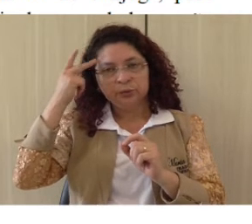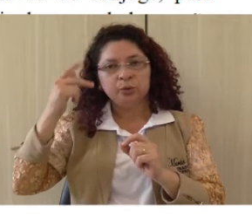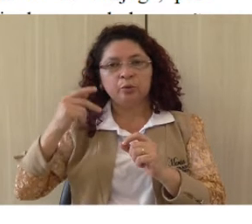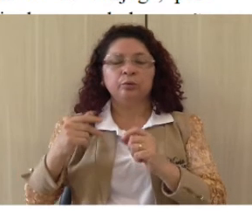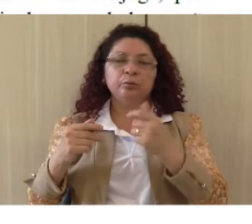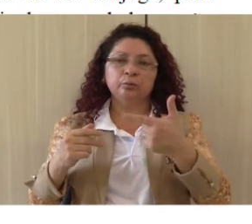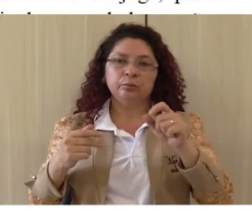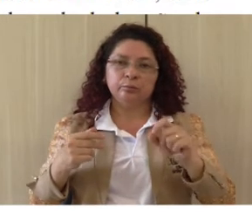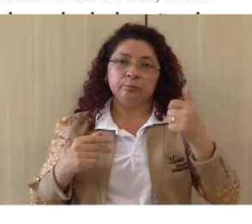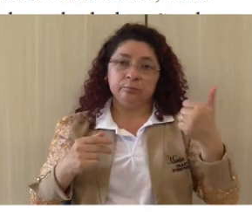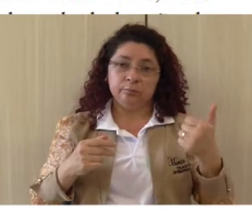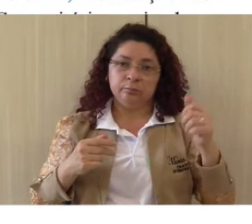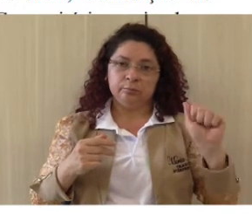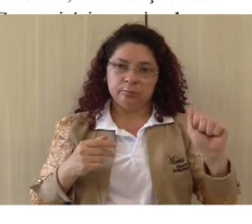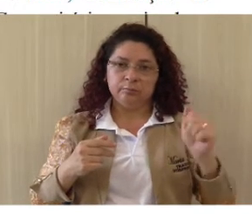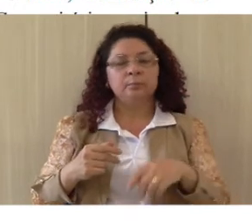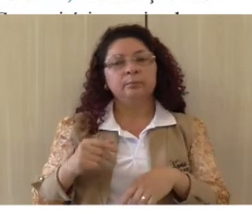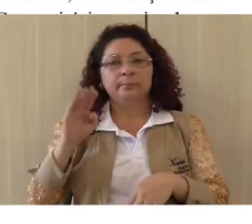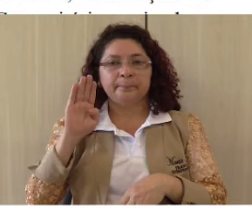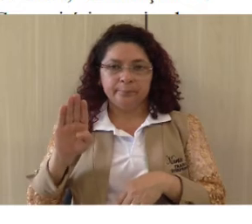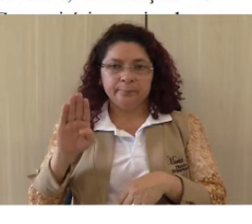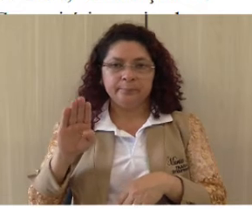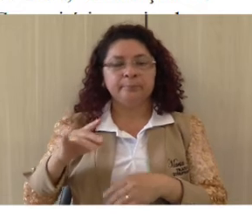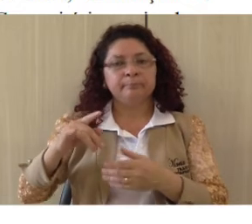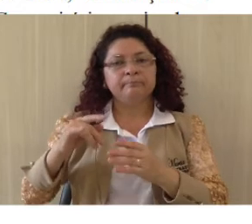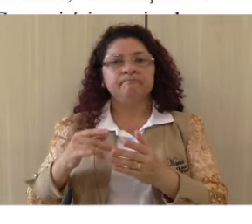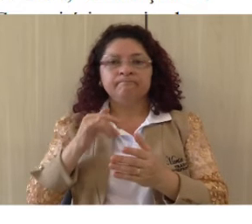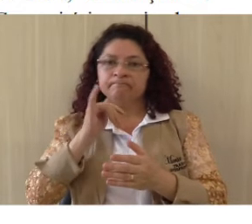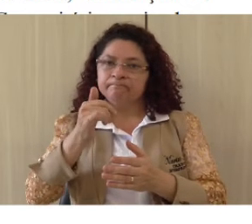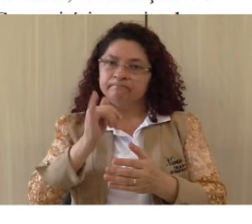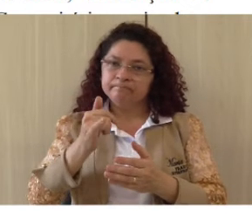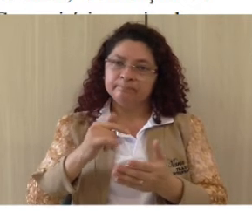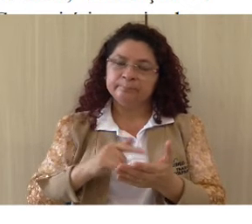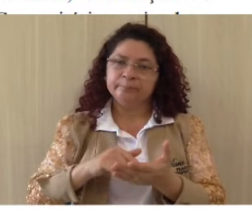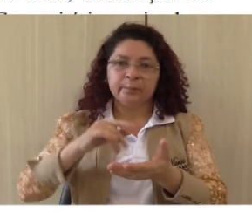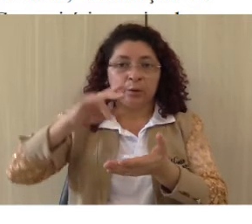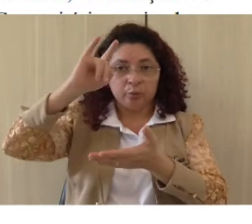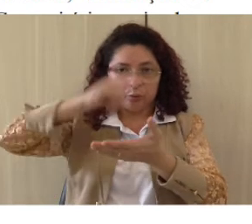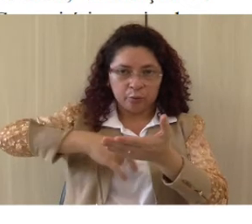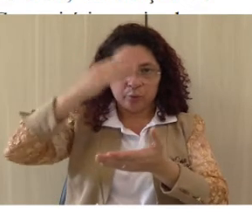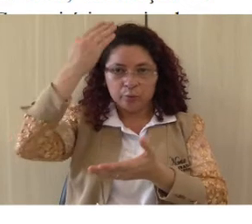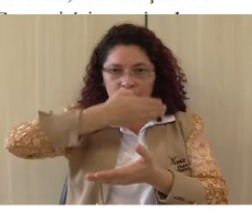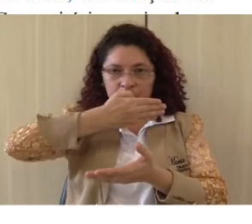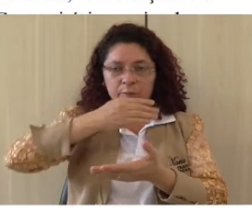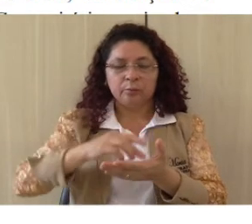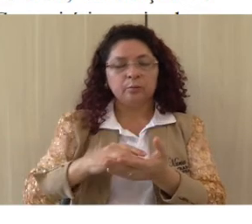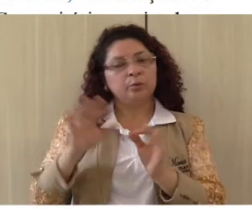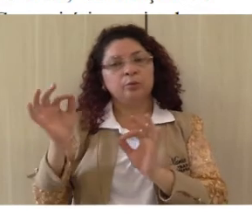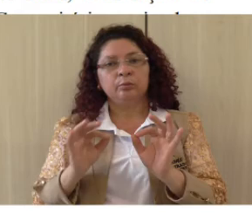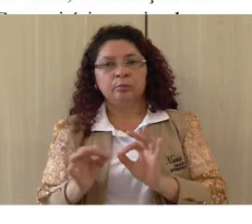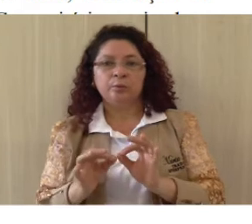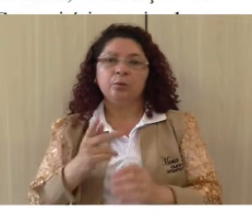com o item 2.1a. B. Declaração da instituição, órgão governamental, organização